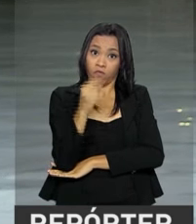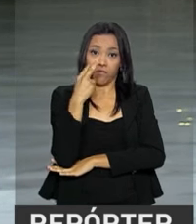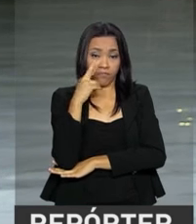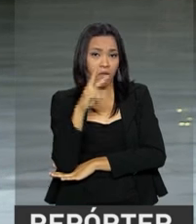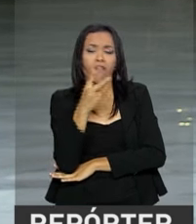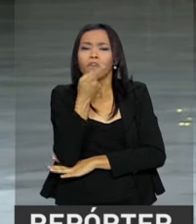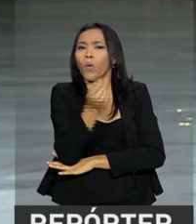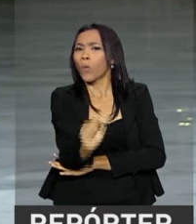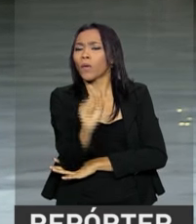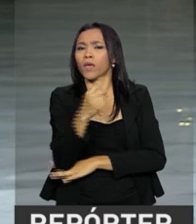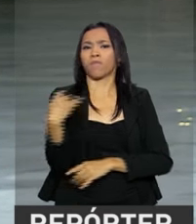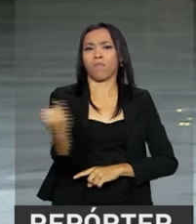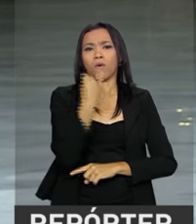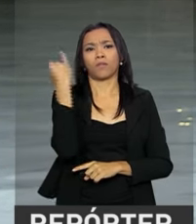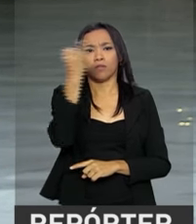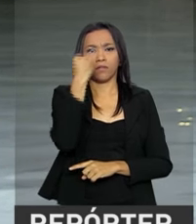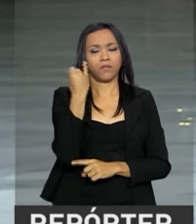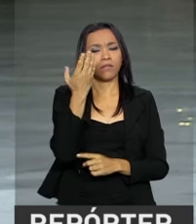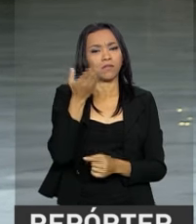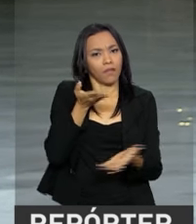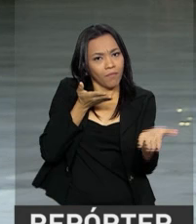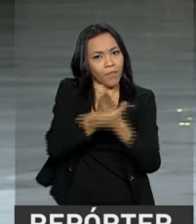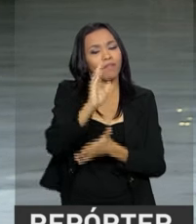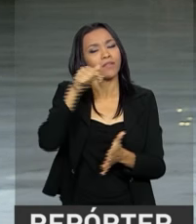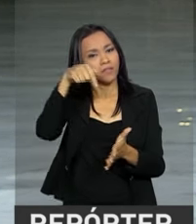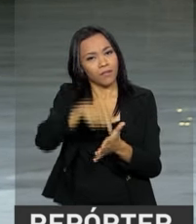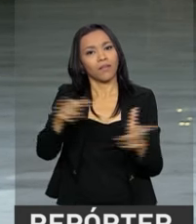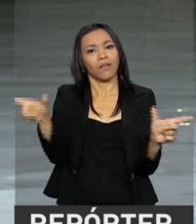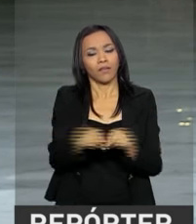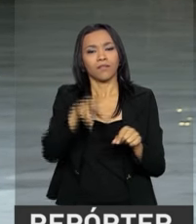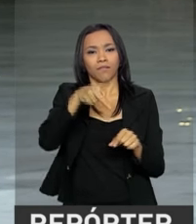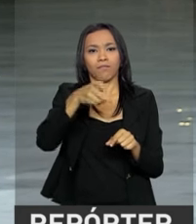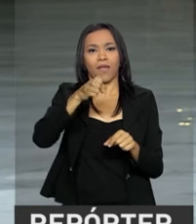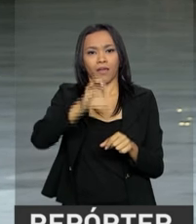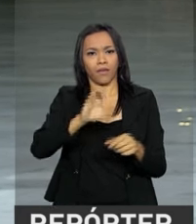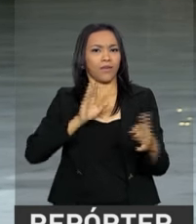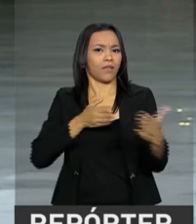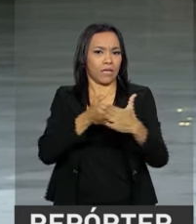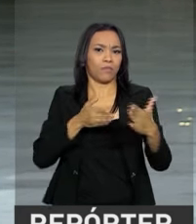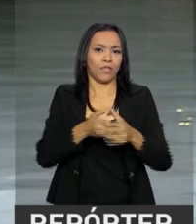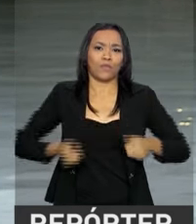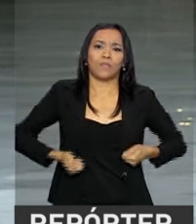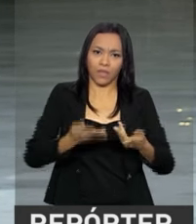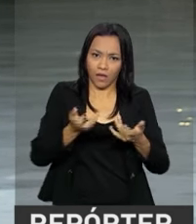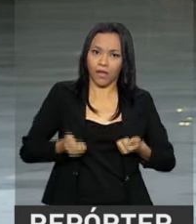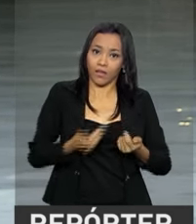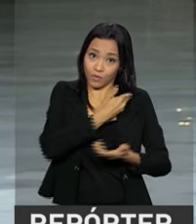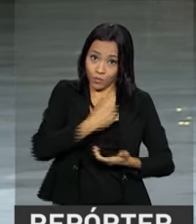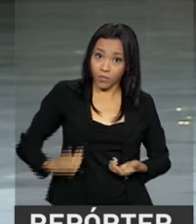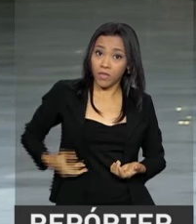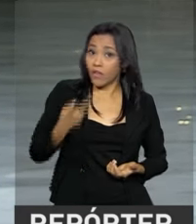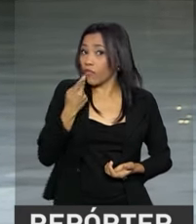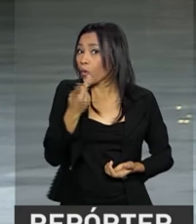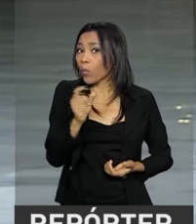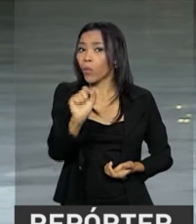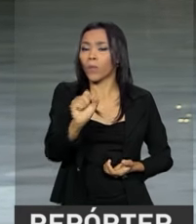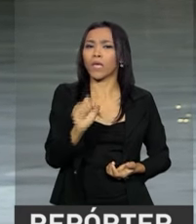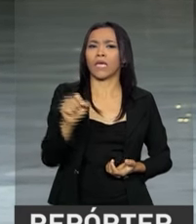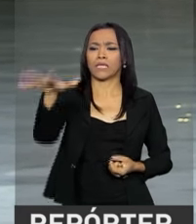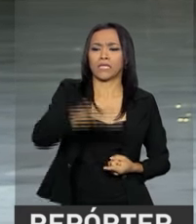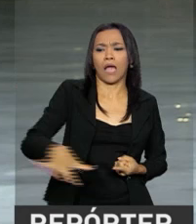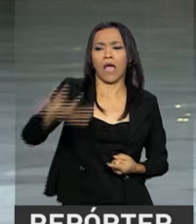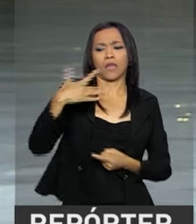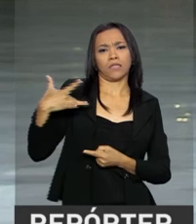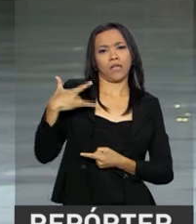então a importância, a necessidade da aprovação dessa PEC do teto dos gastos públicos. Ele destacou aí que os setores eh de